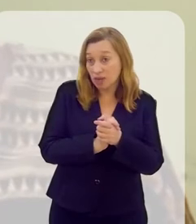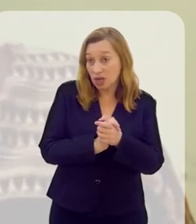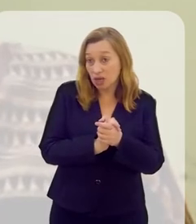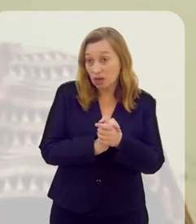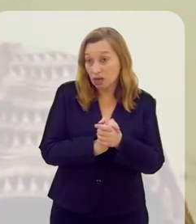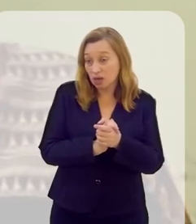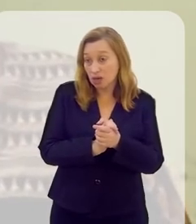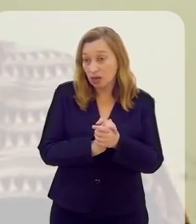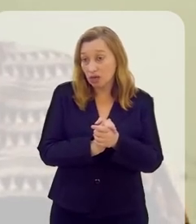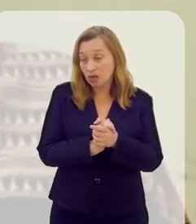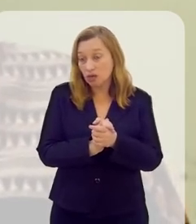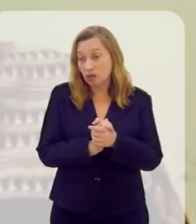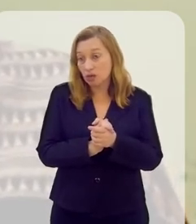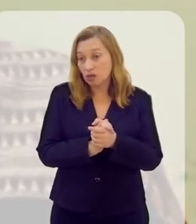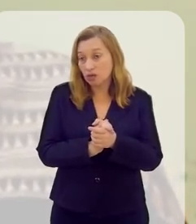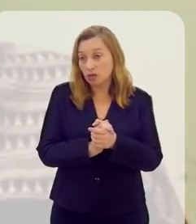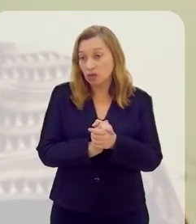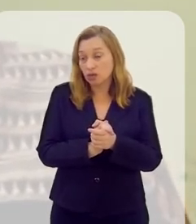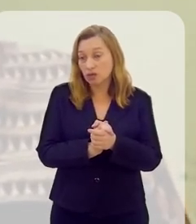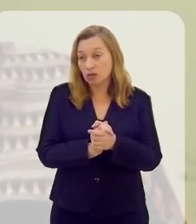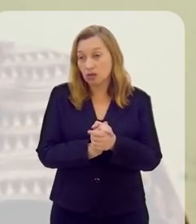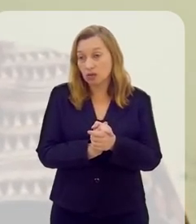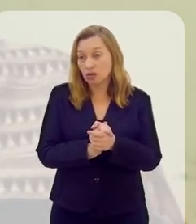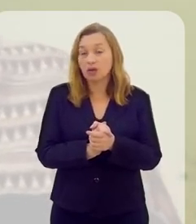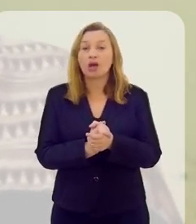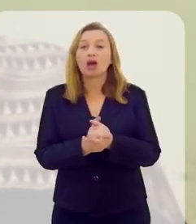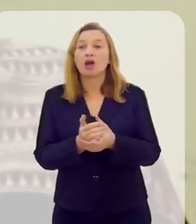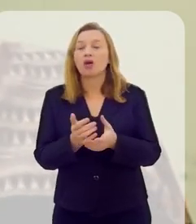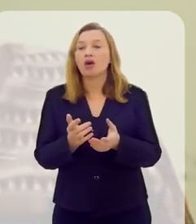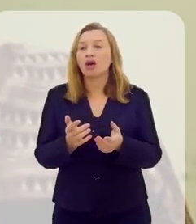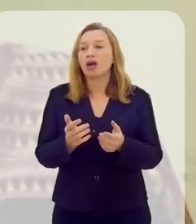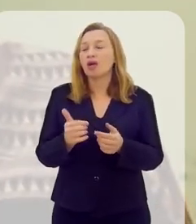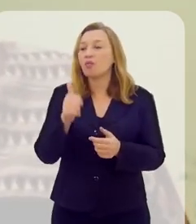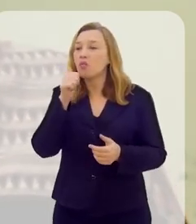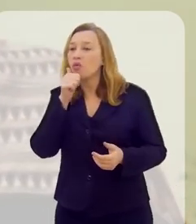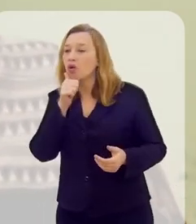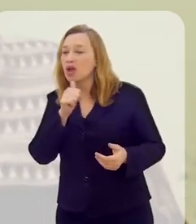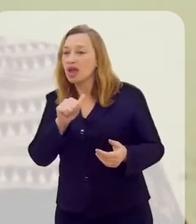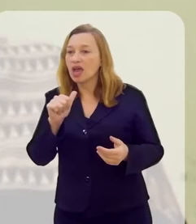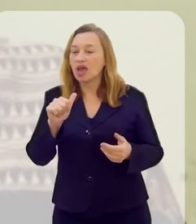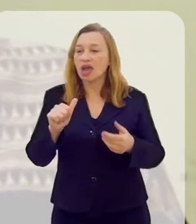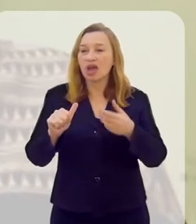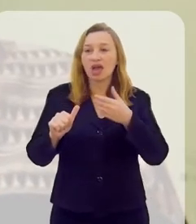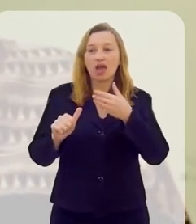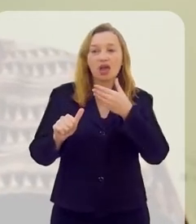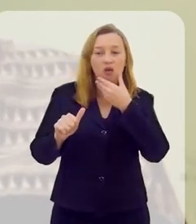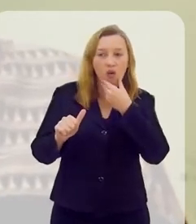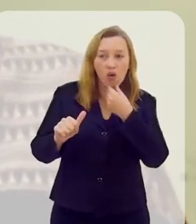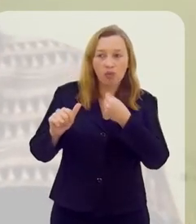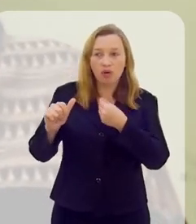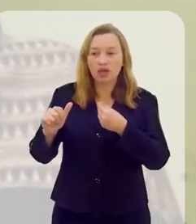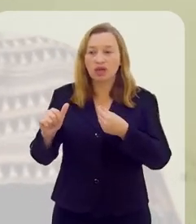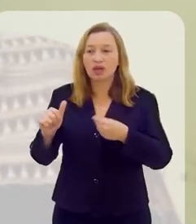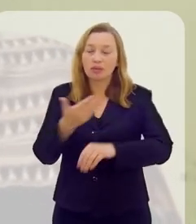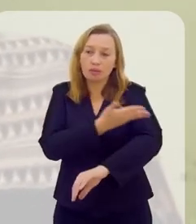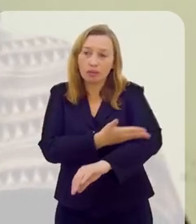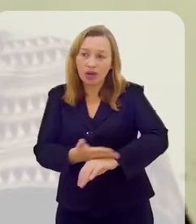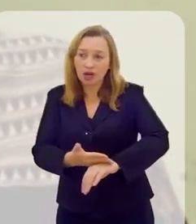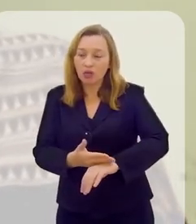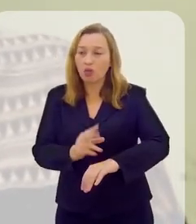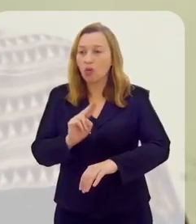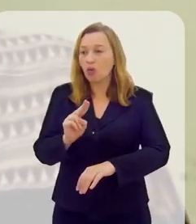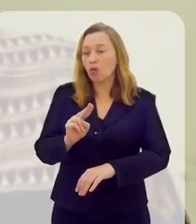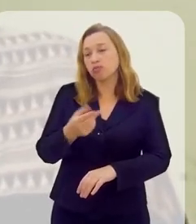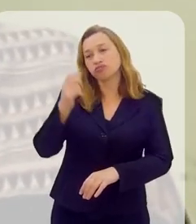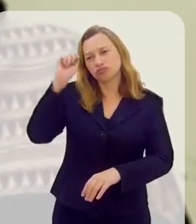nos casamentos interraciais apenas simplesmente para clarear. Isso era muito comum, né? De você ver pessoas que não se identificavam,